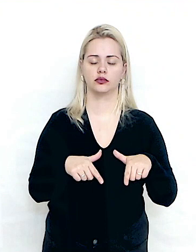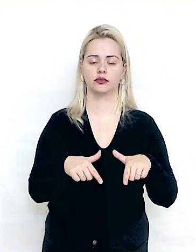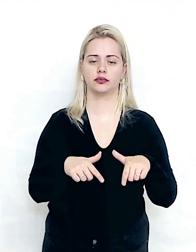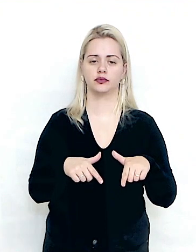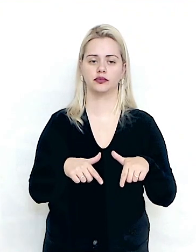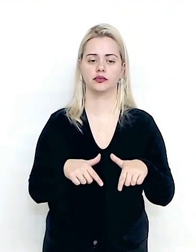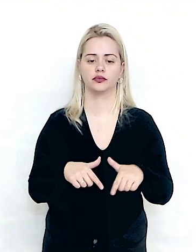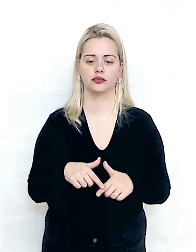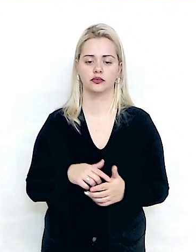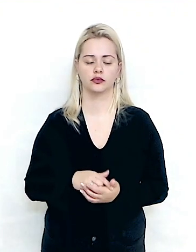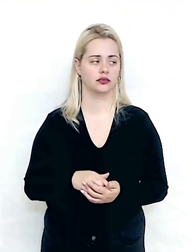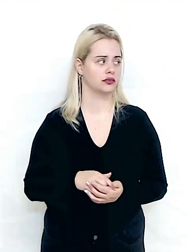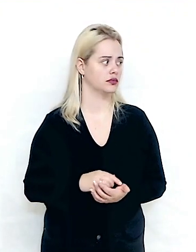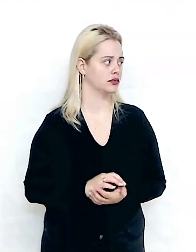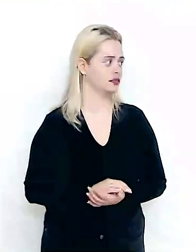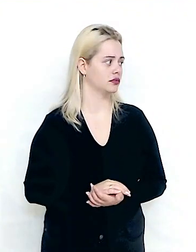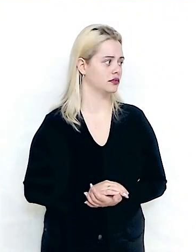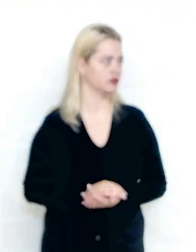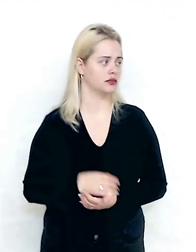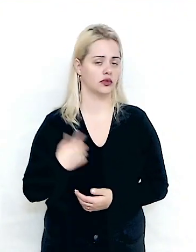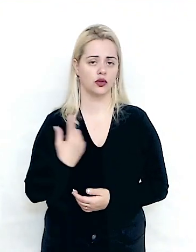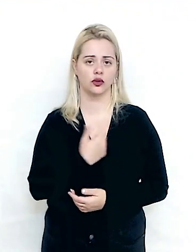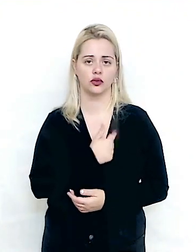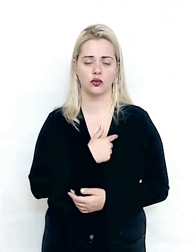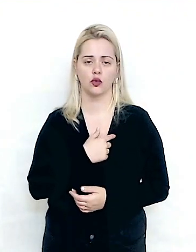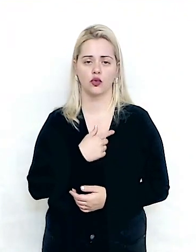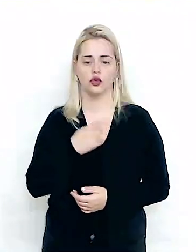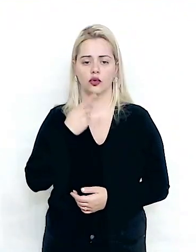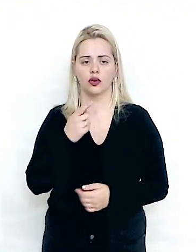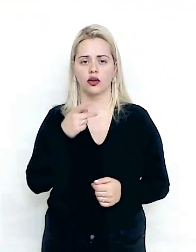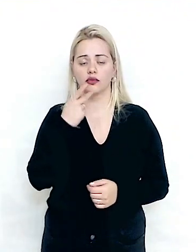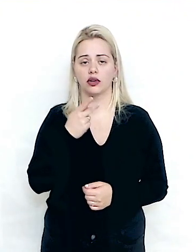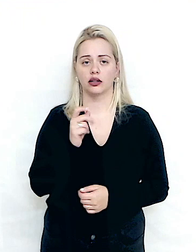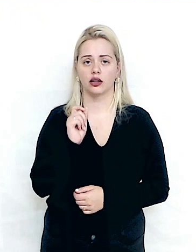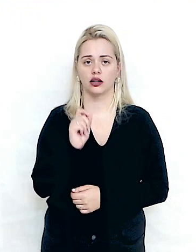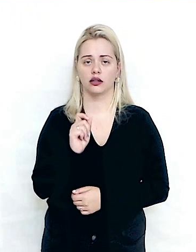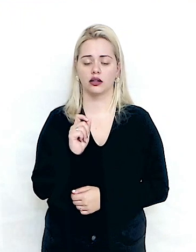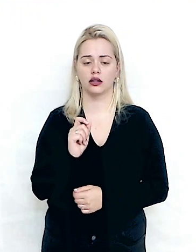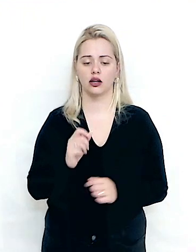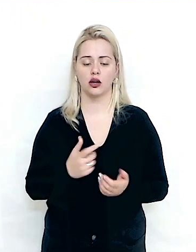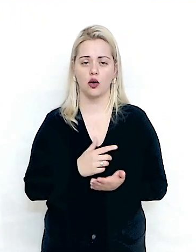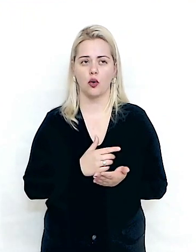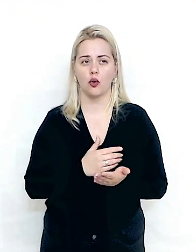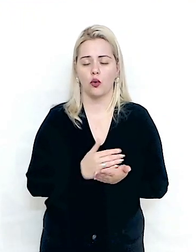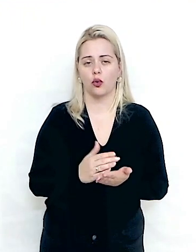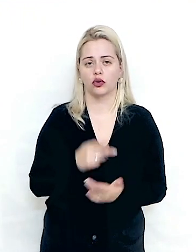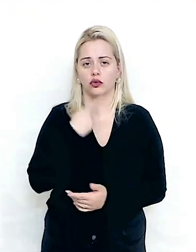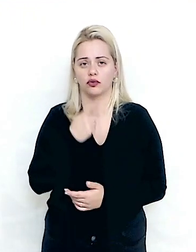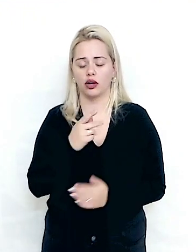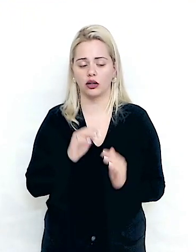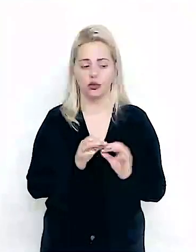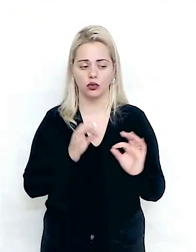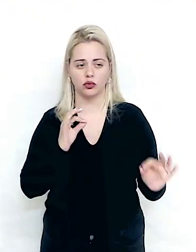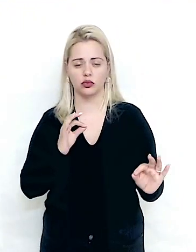é multifacetado. Eu costumo dizer que quando a gente fala, o nome do